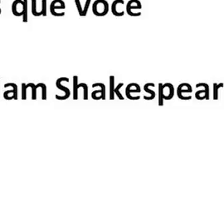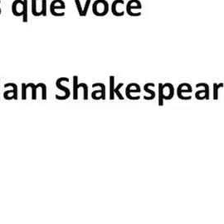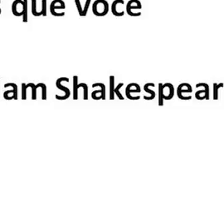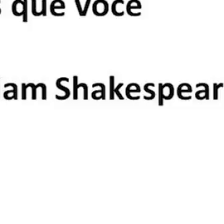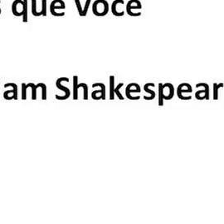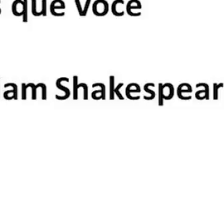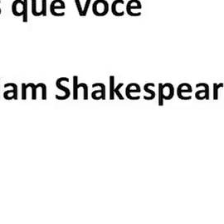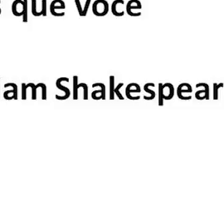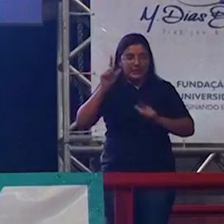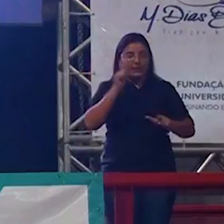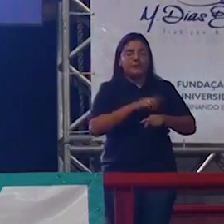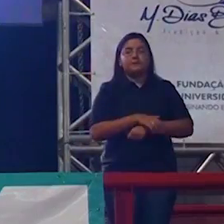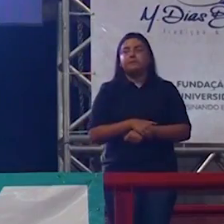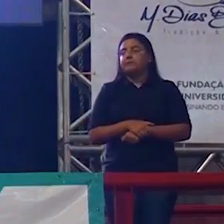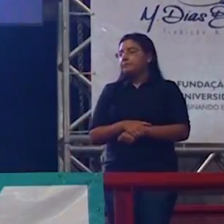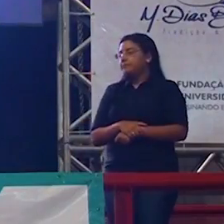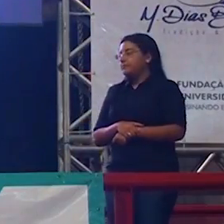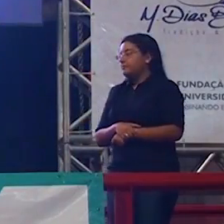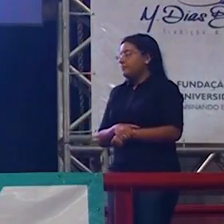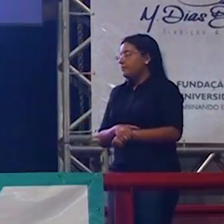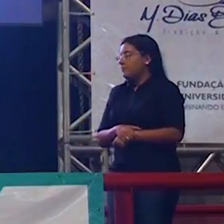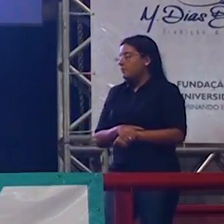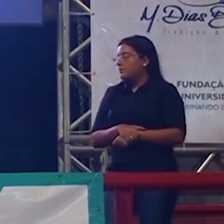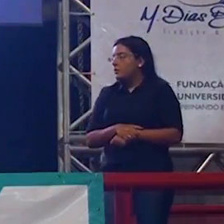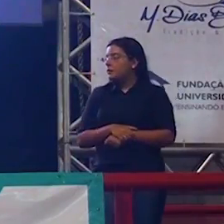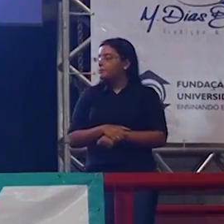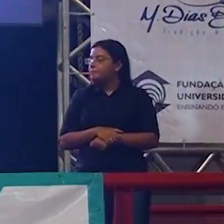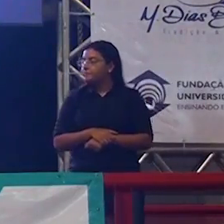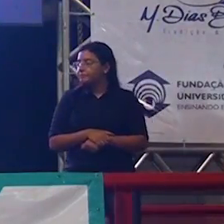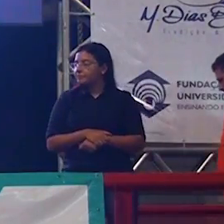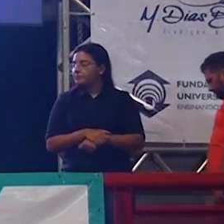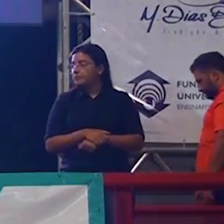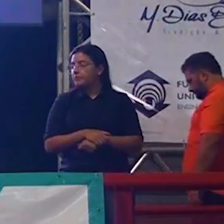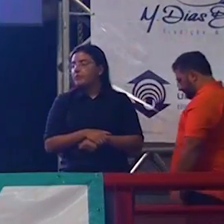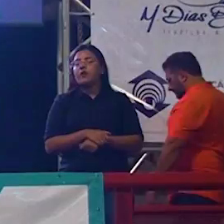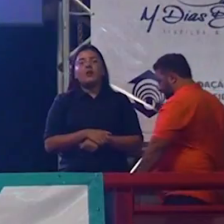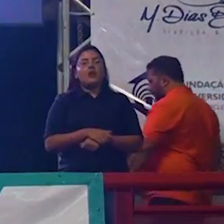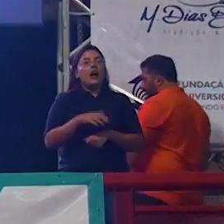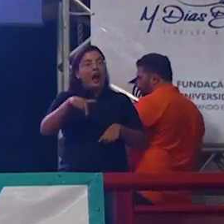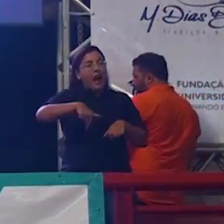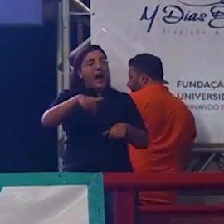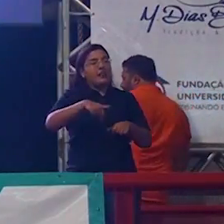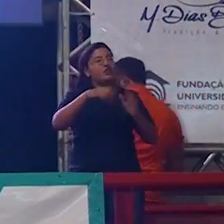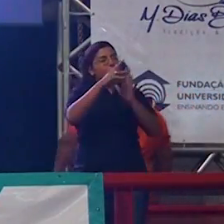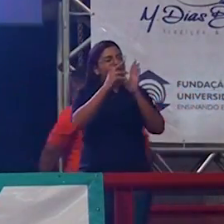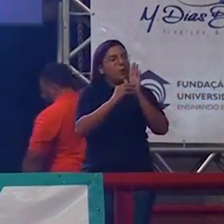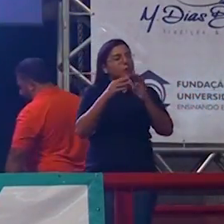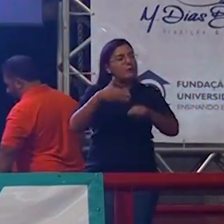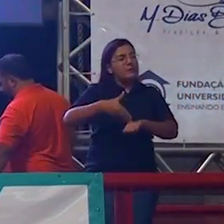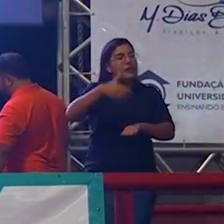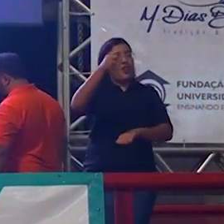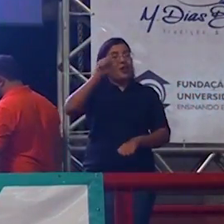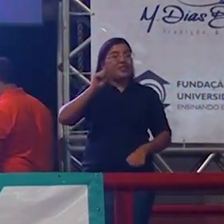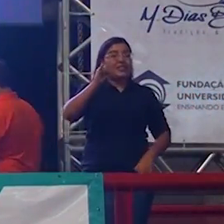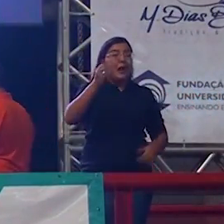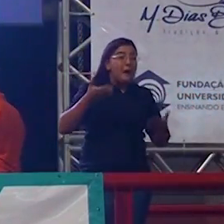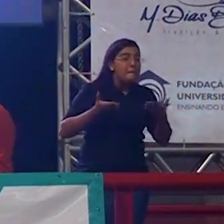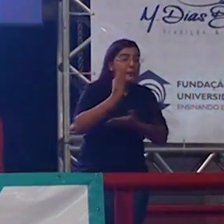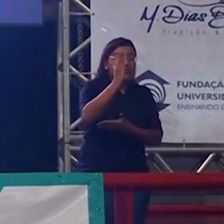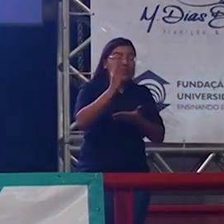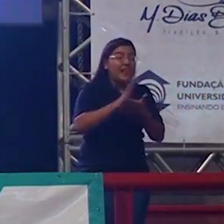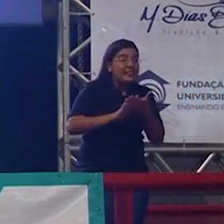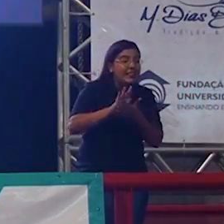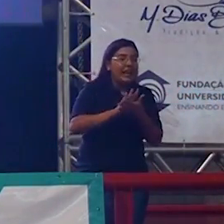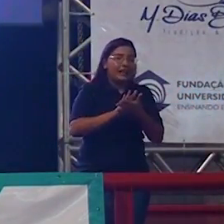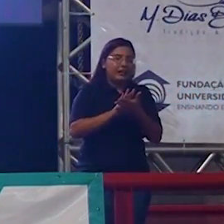que você perdeu. Então aqui vai ser colocado o melhor para você. Se você não aproveitar, não